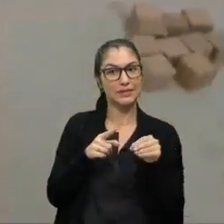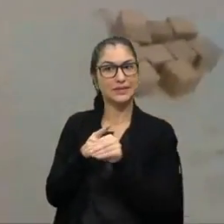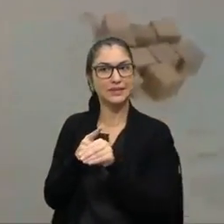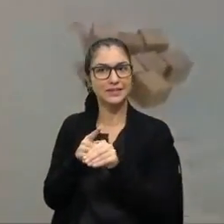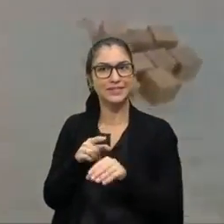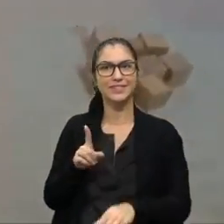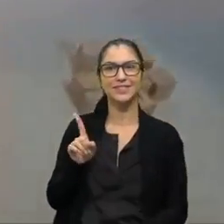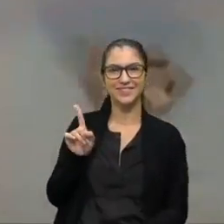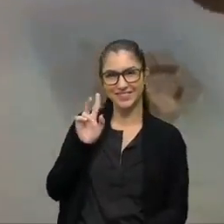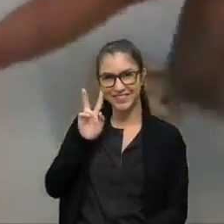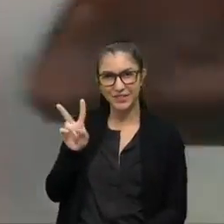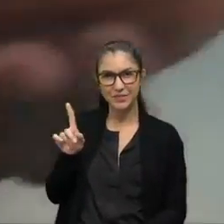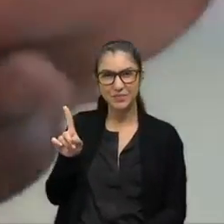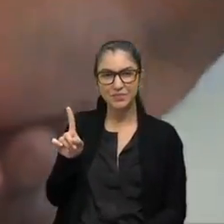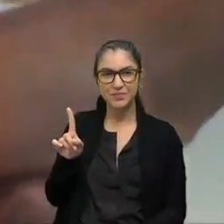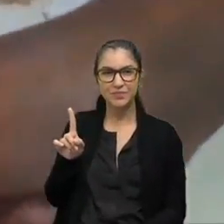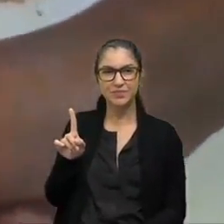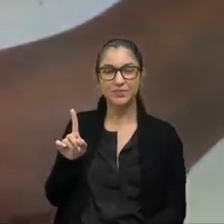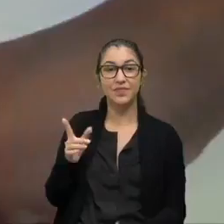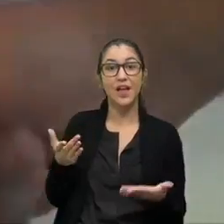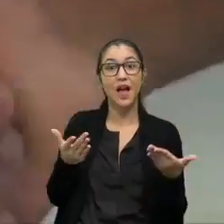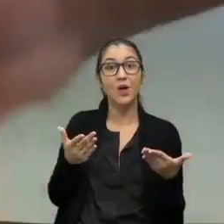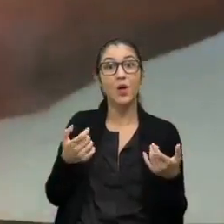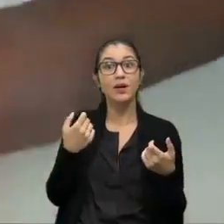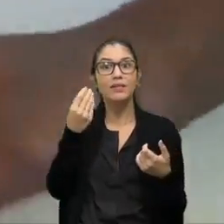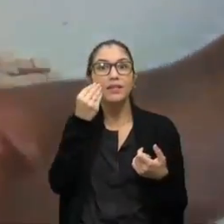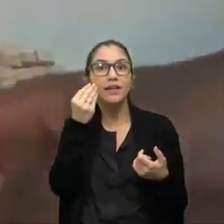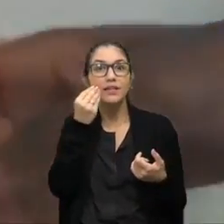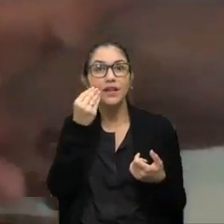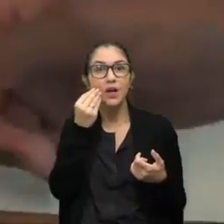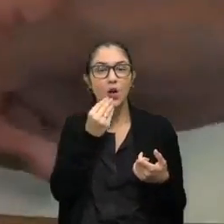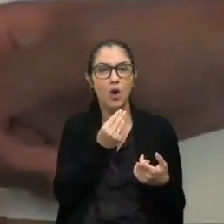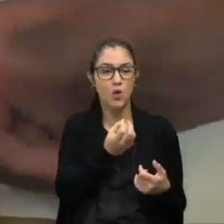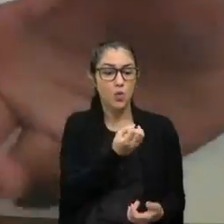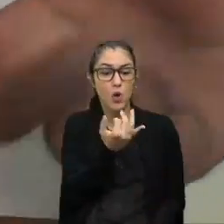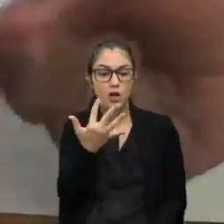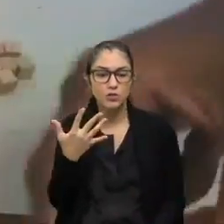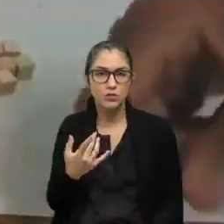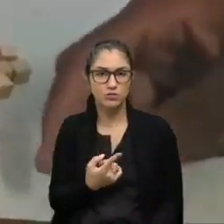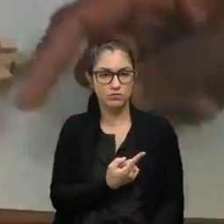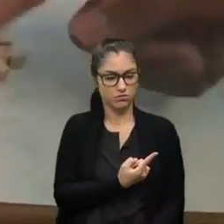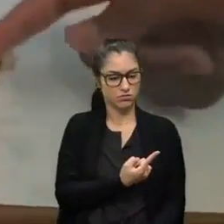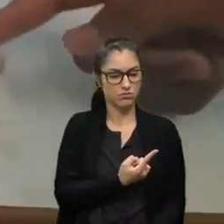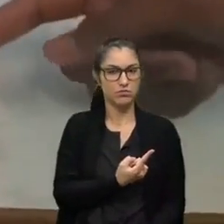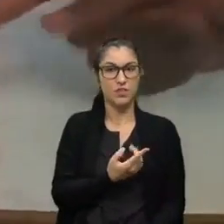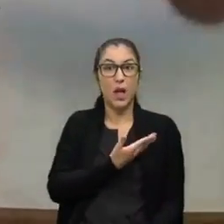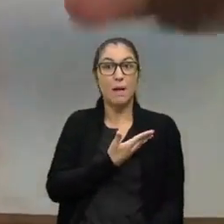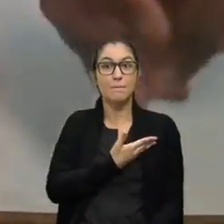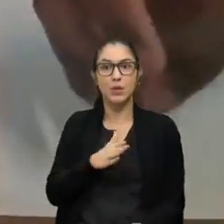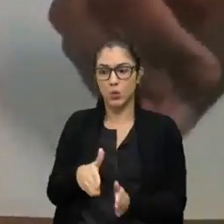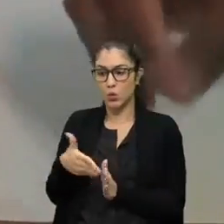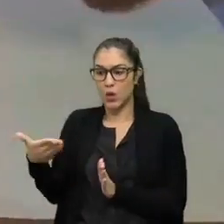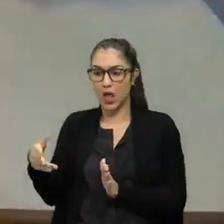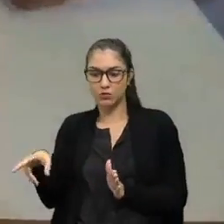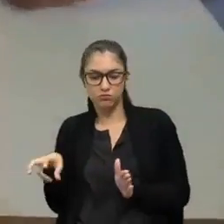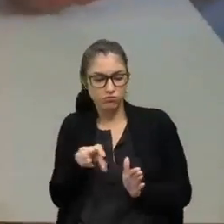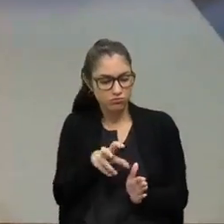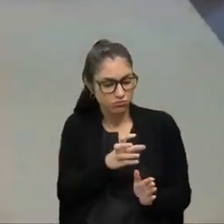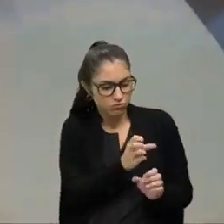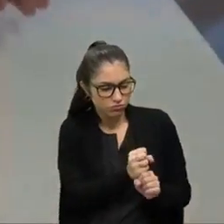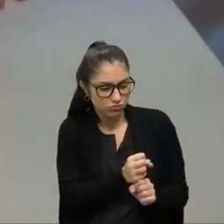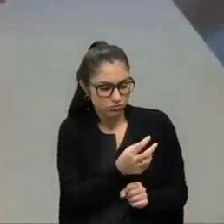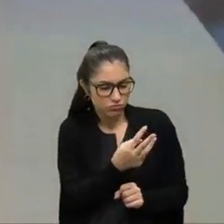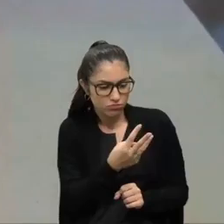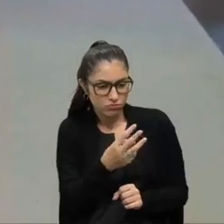uma, certo? Agora eles estão tentando contar quantos. Olha, chegou o amigo do lado e somando,